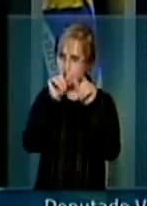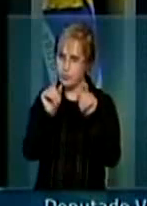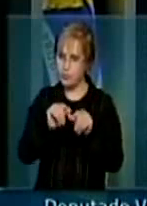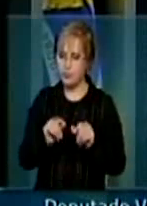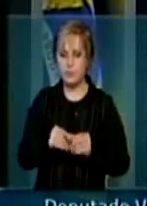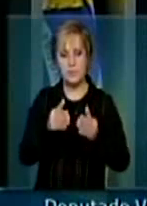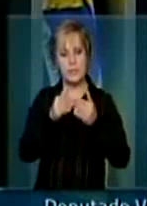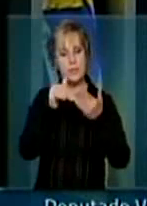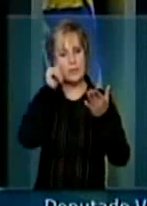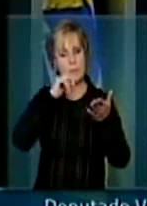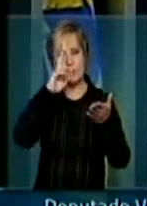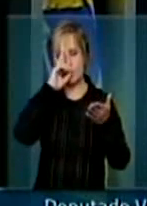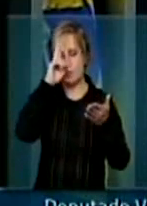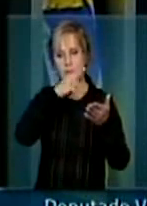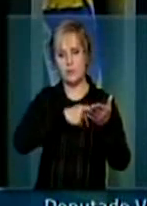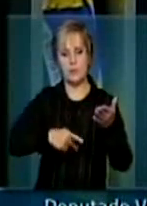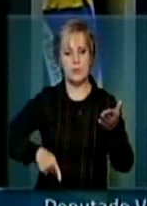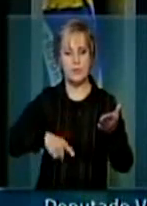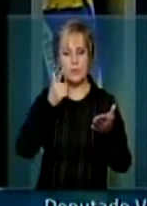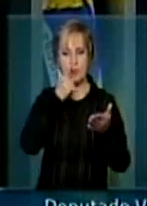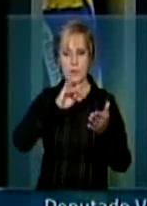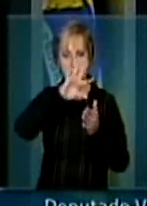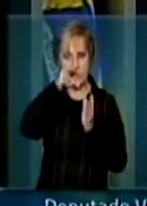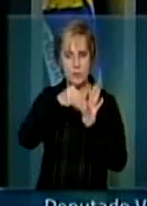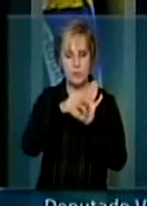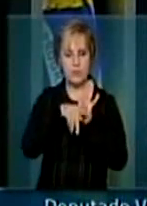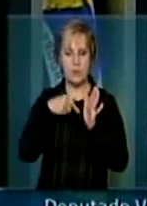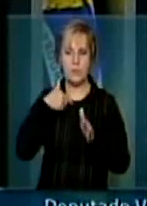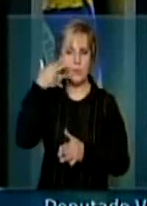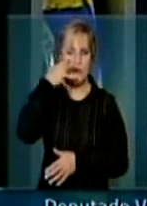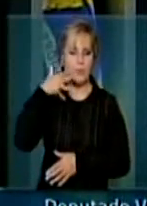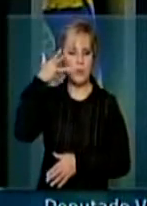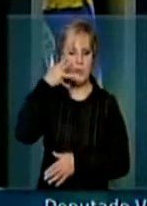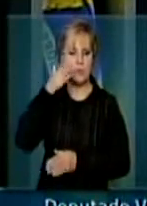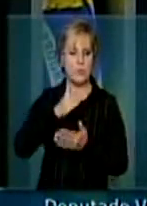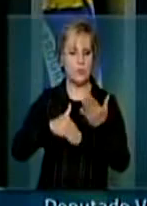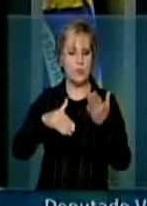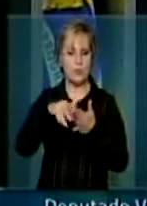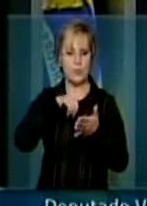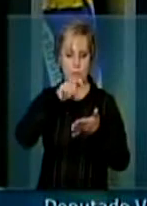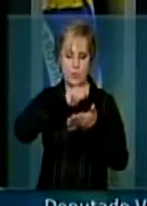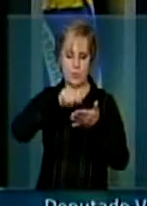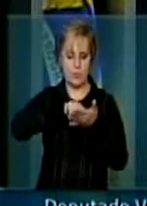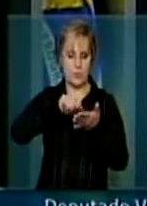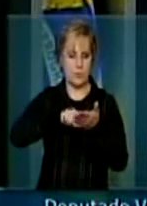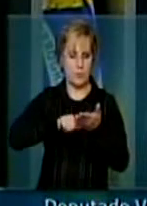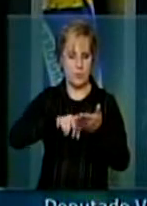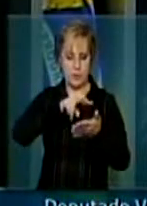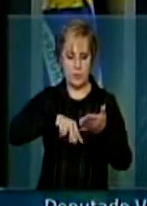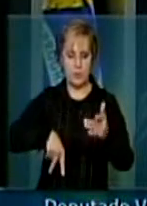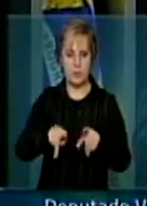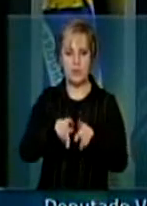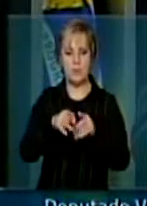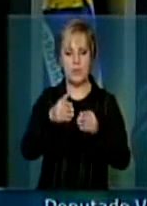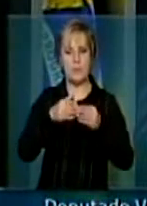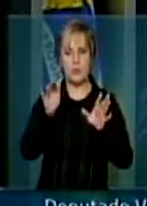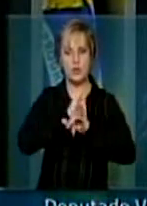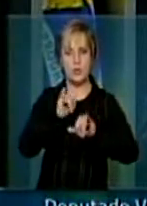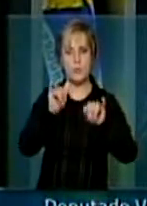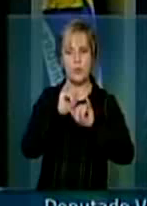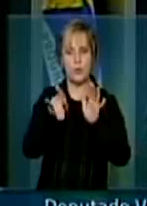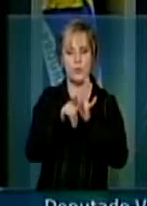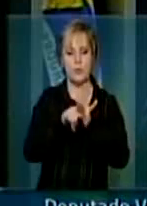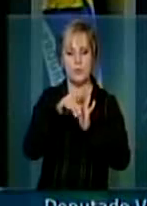à nossa presidente que acrescentasse ao meu pronunciamento o que está escrito, além de pedir também a publicação